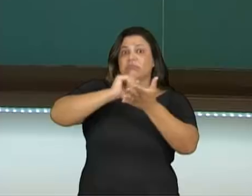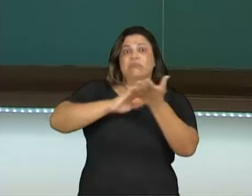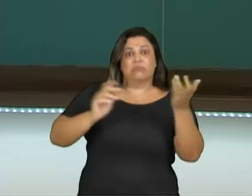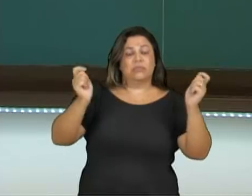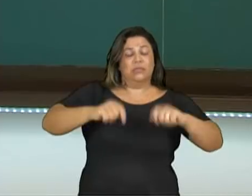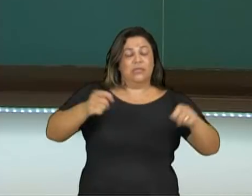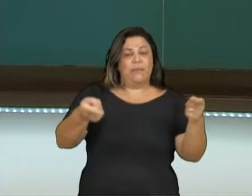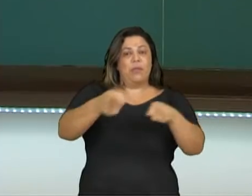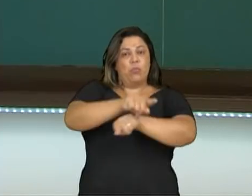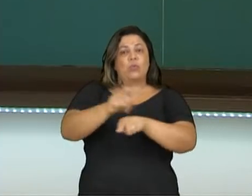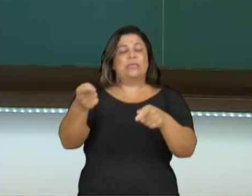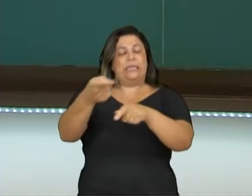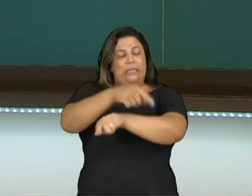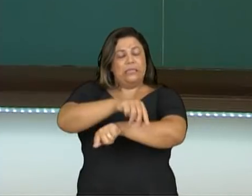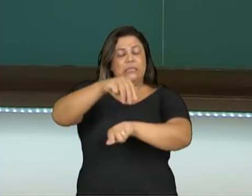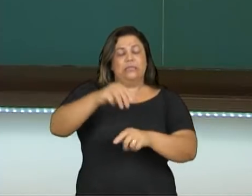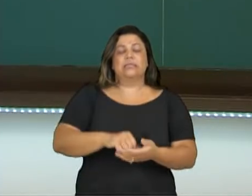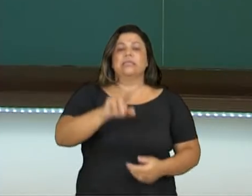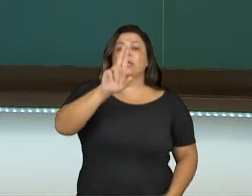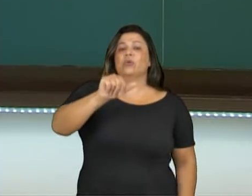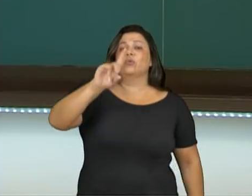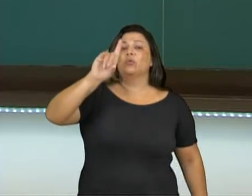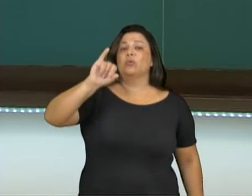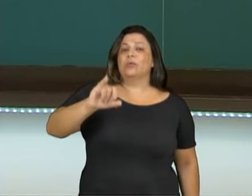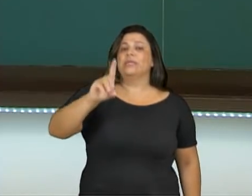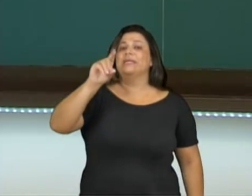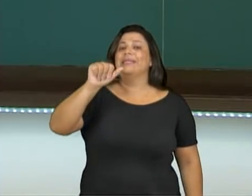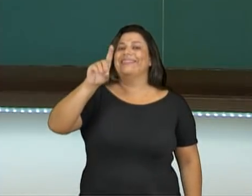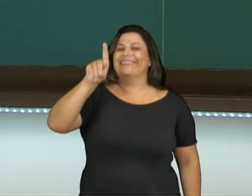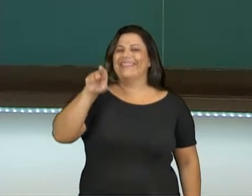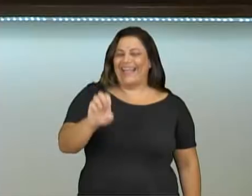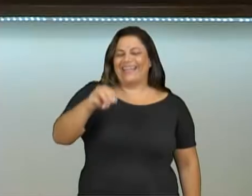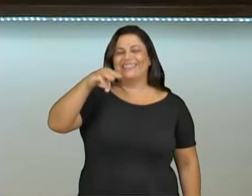de unidades de medidas de ângulos.